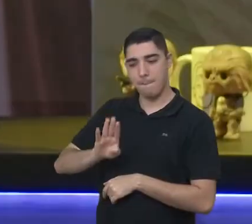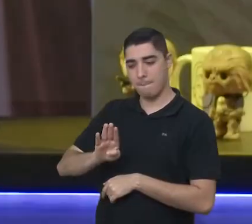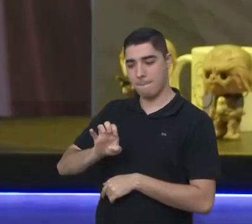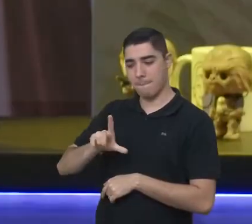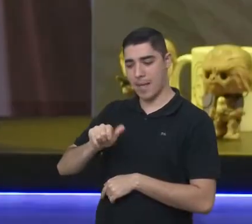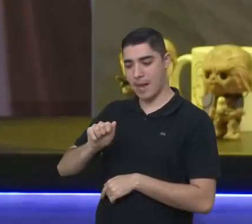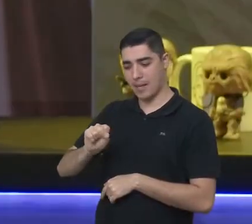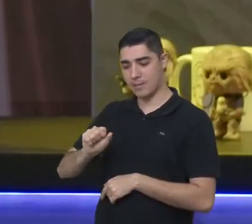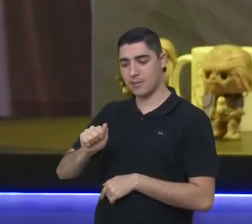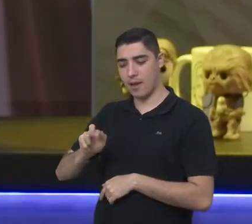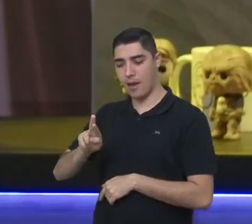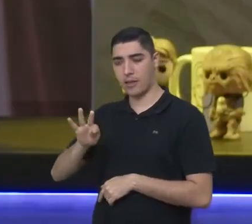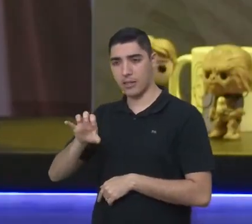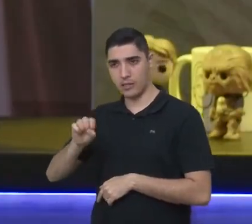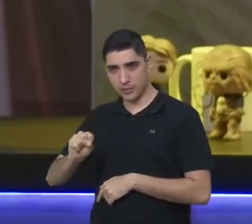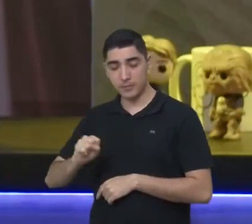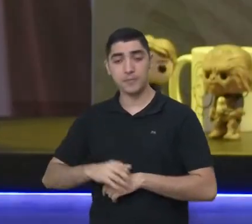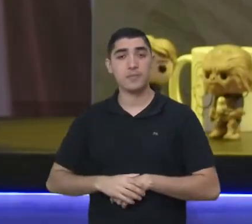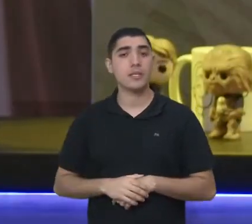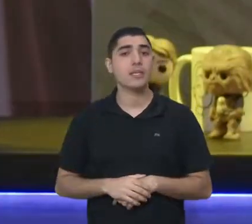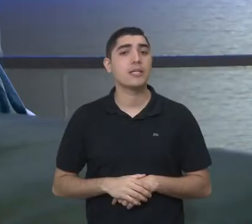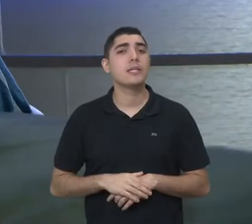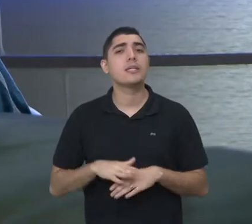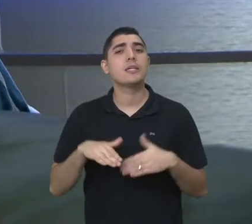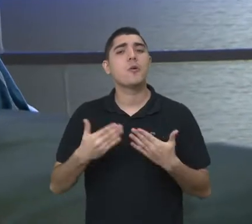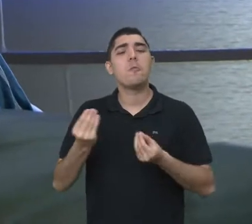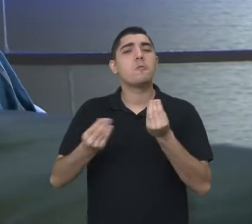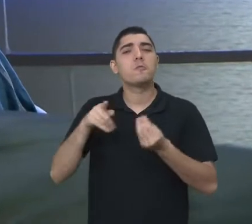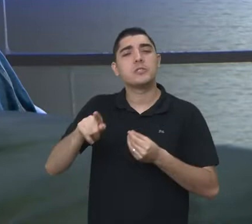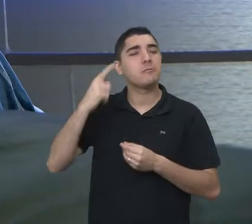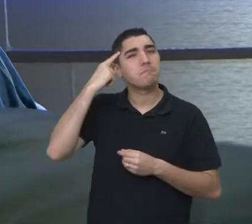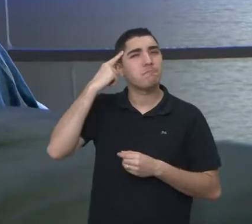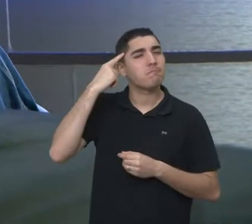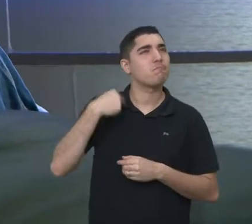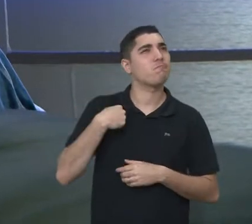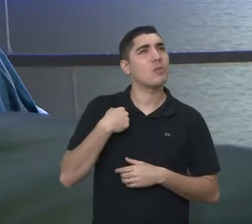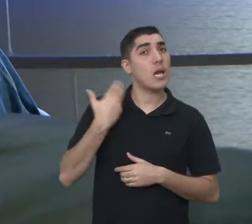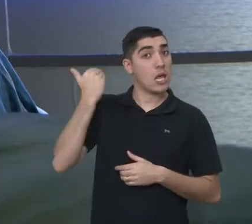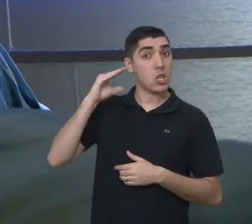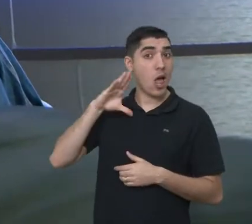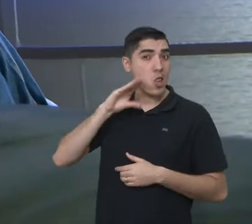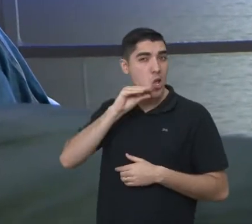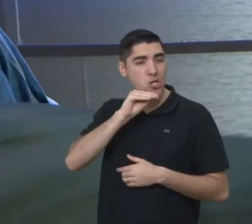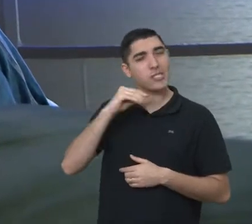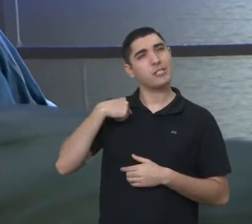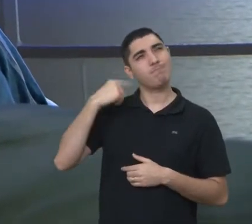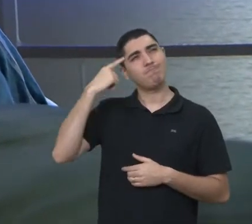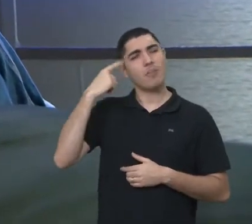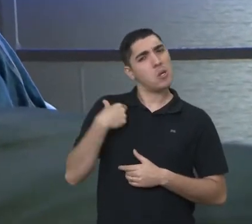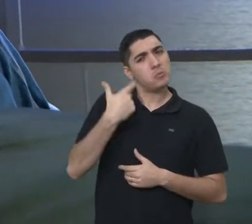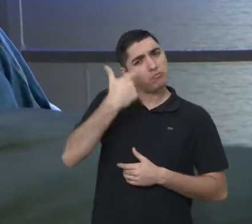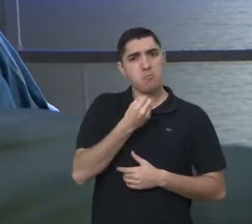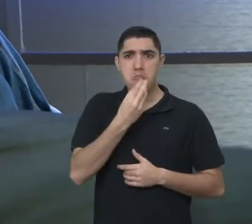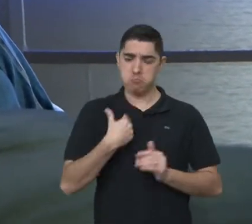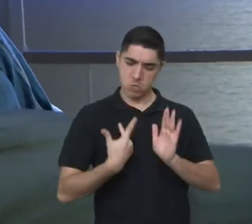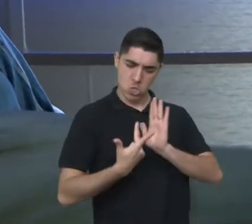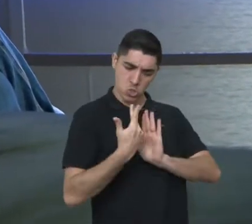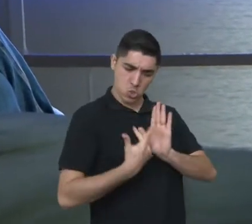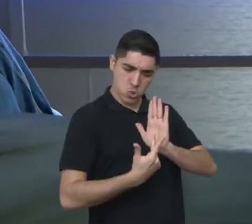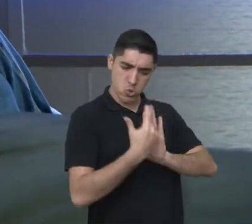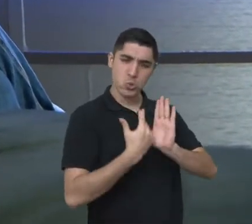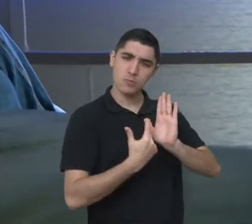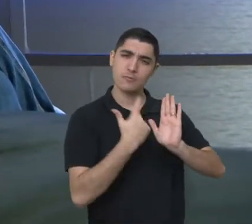pra gente como surgiu essa ideia de ter... Putz, cara, deu um estralo em mim, Vitor. Na minha adolescência eu virei e falei, sou bom desenhando,